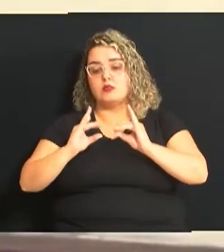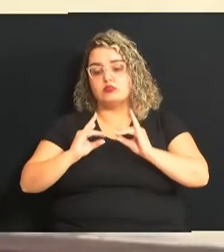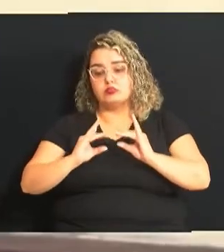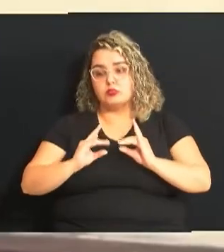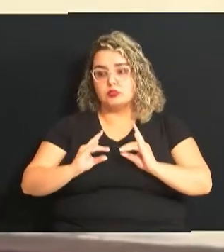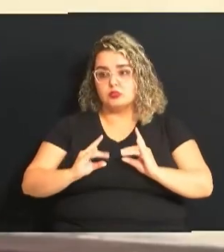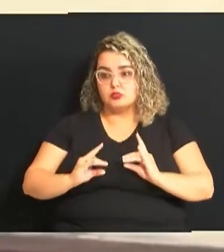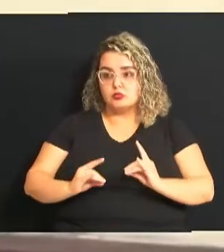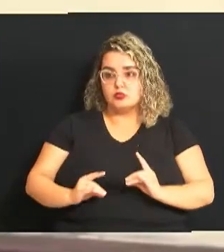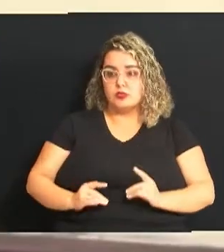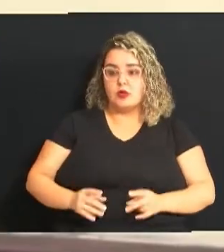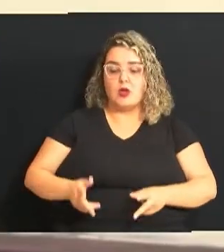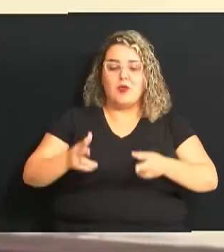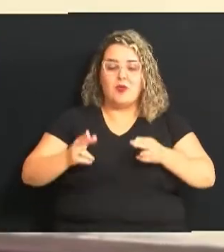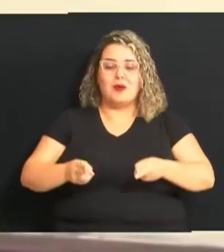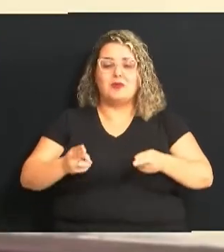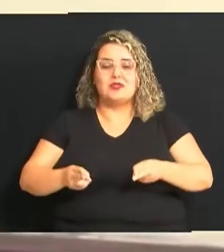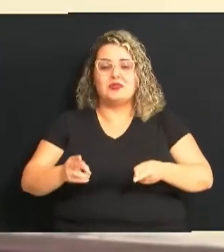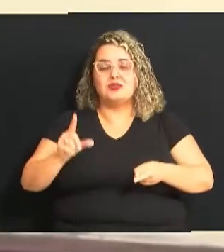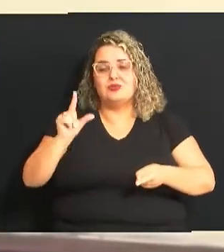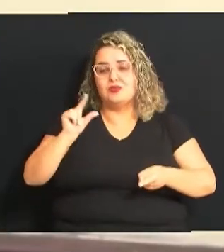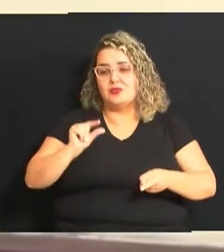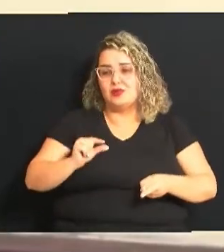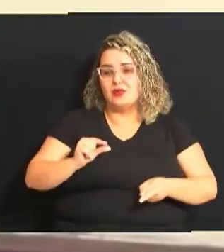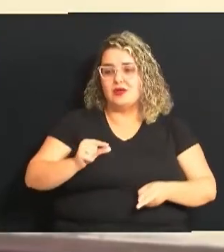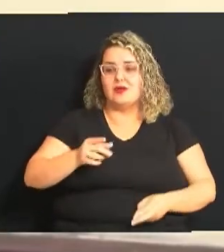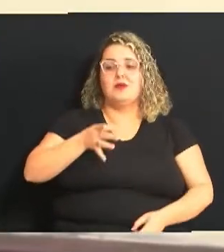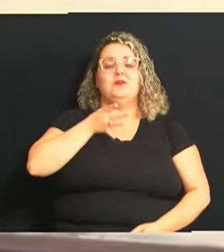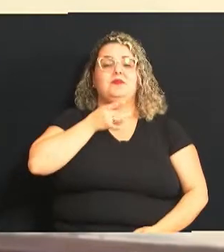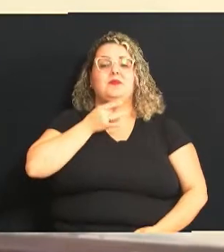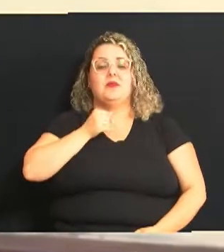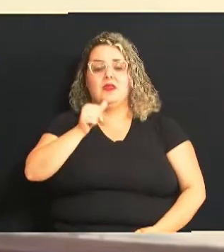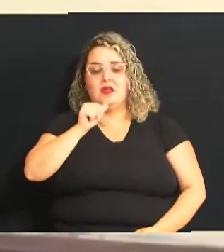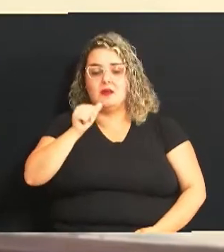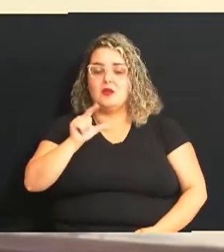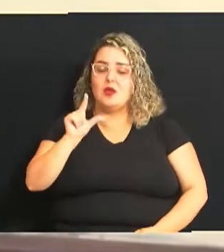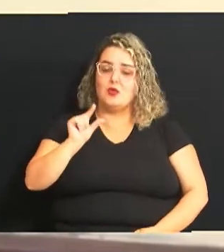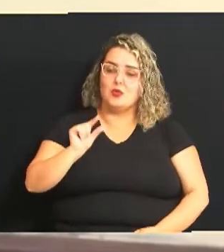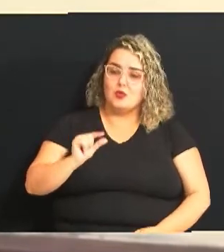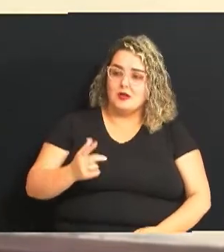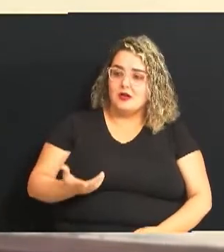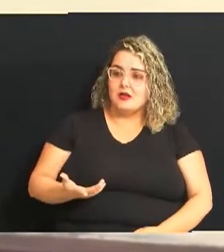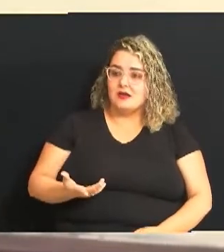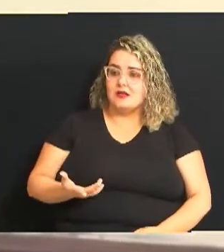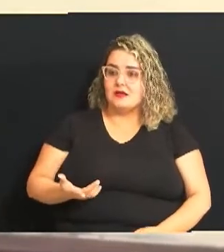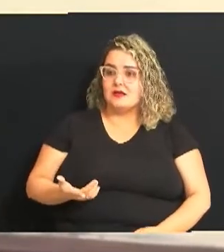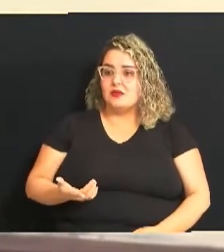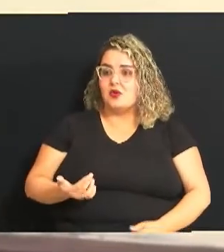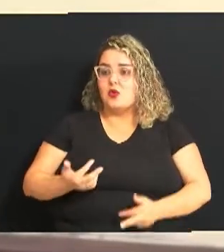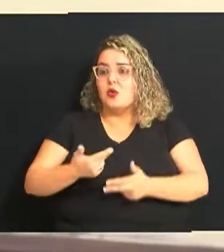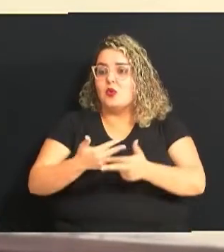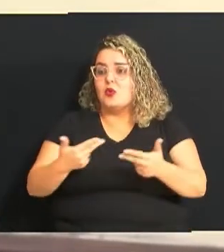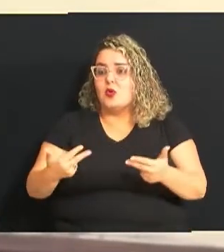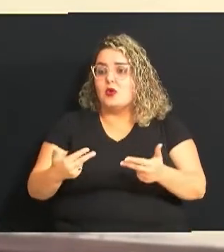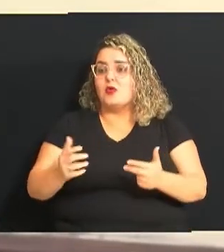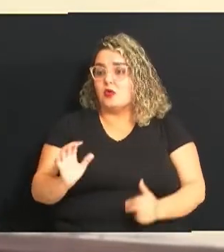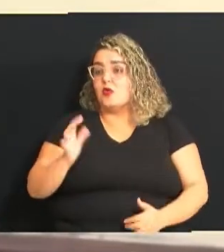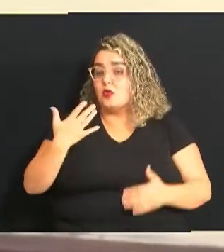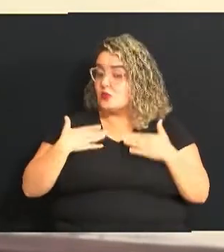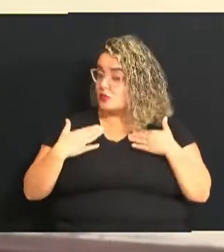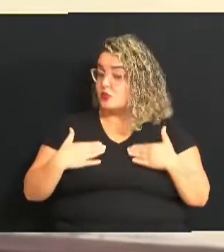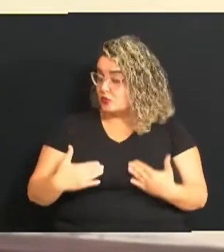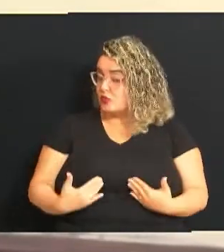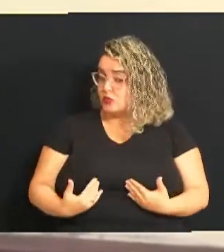o apetite, que diminui a vontade de beber água, né? São coisas que ocorrem no